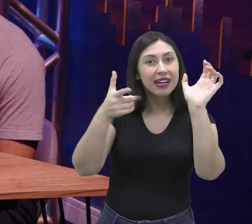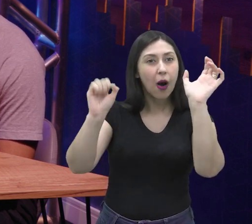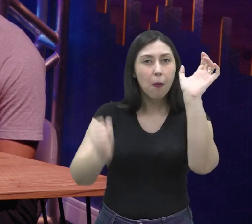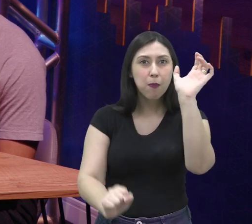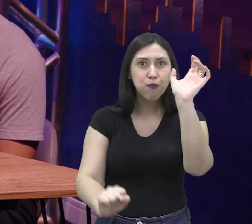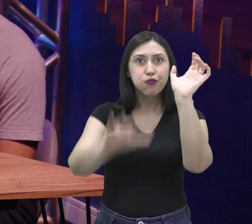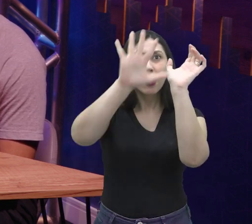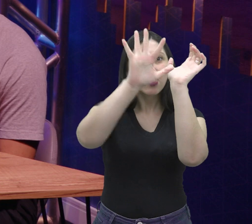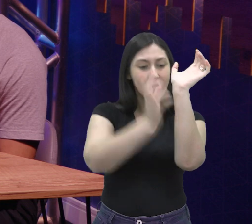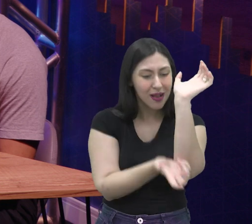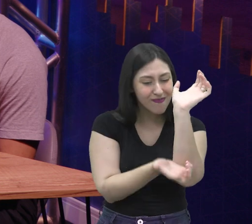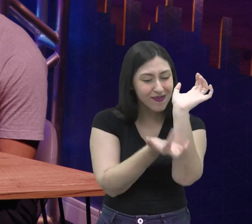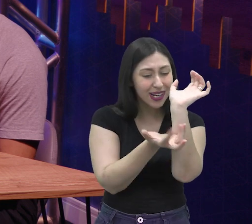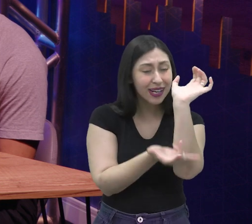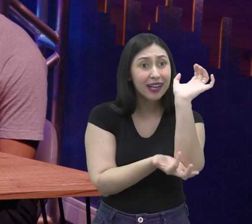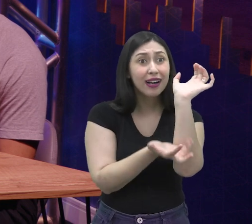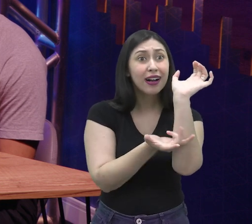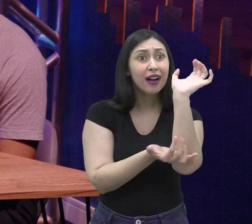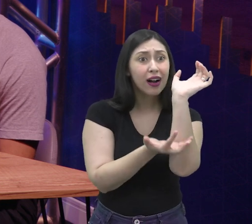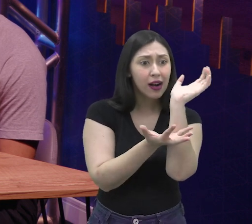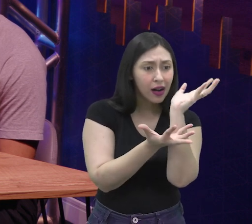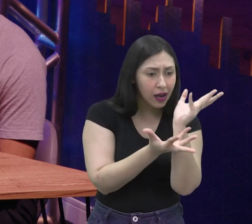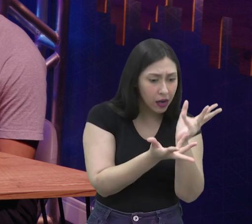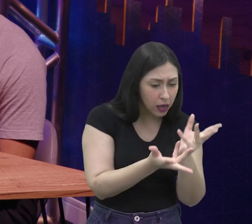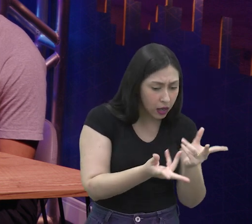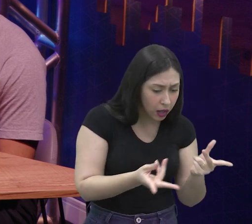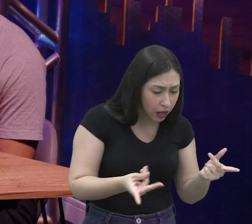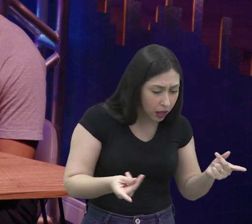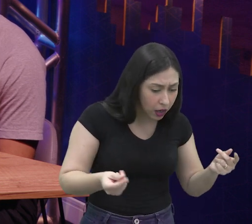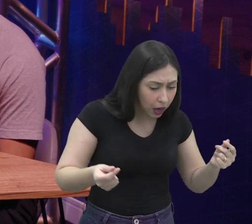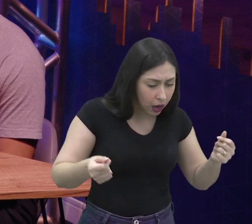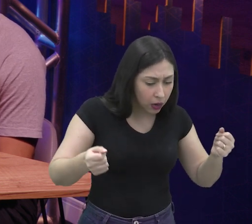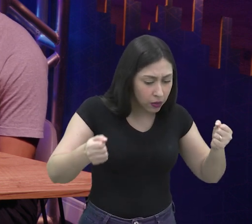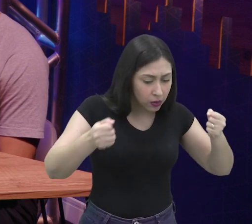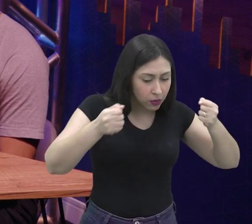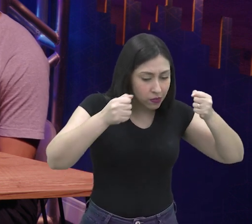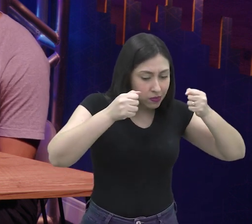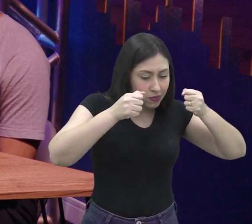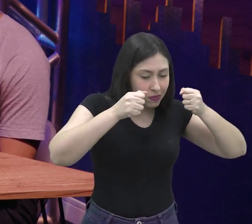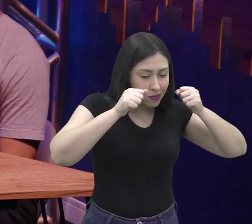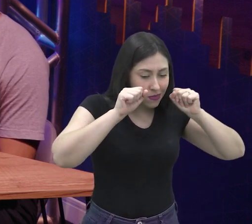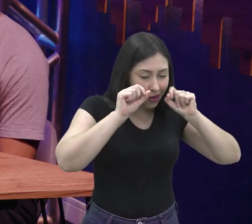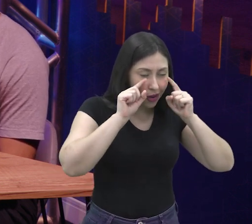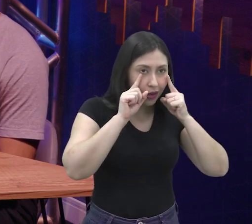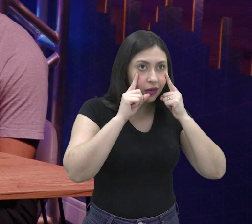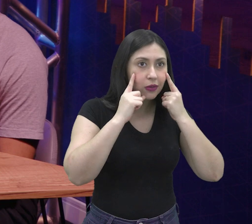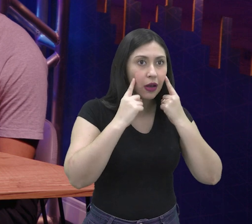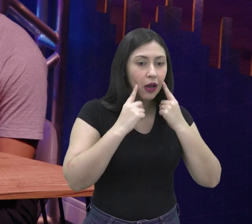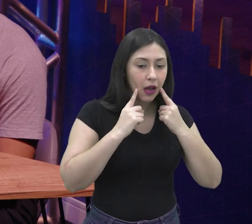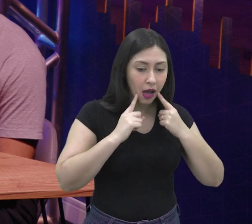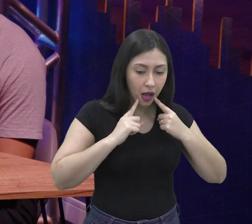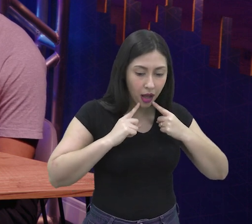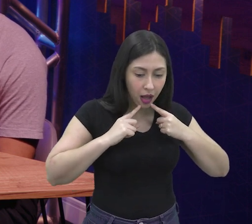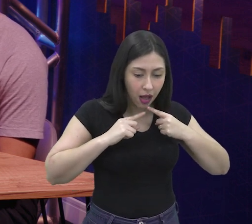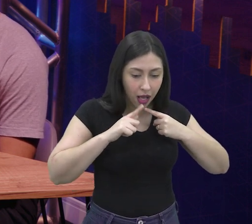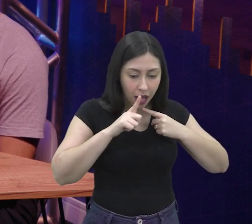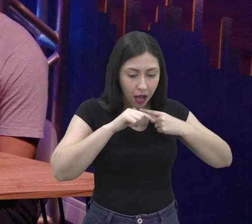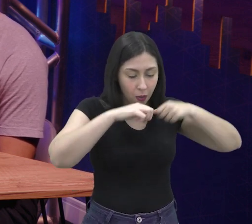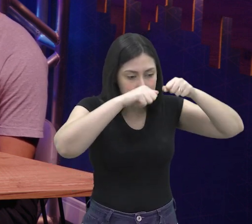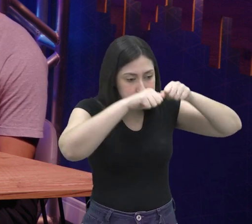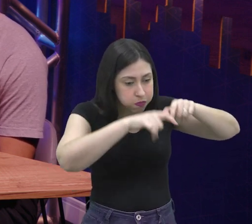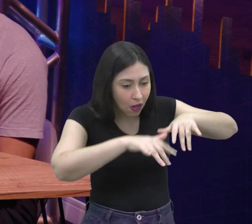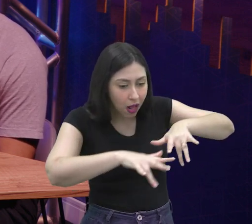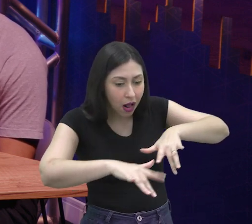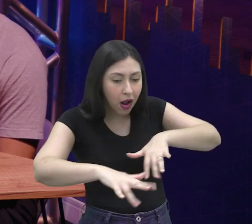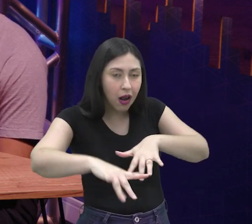mãe natureza. Só que daí ela vai e das cinzas ela nasce de novo e o choro dela se transforma em água e